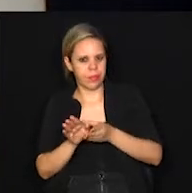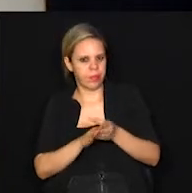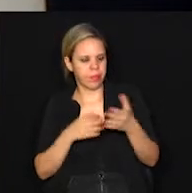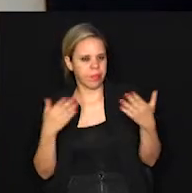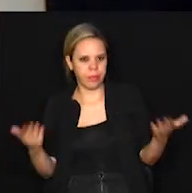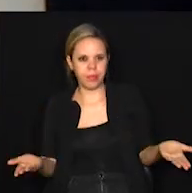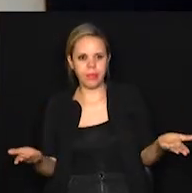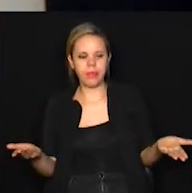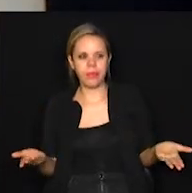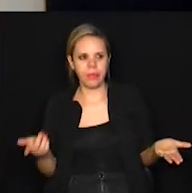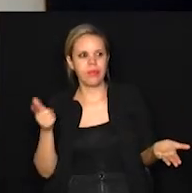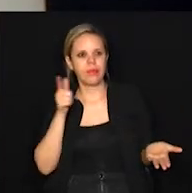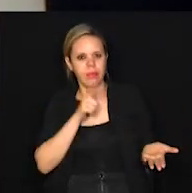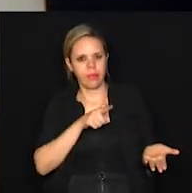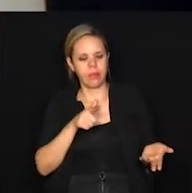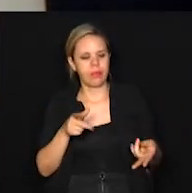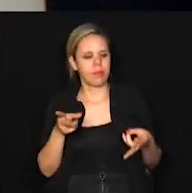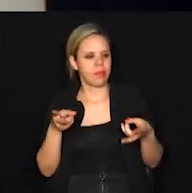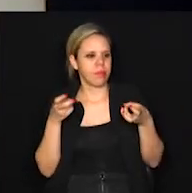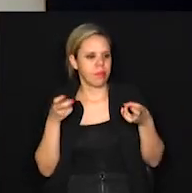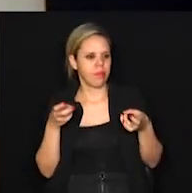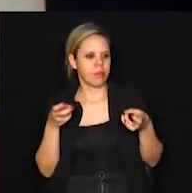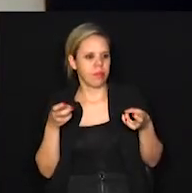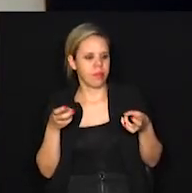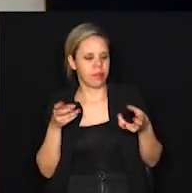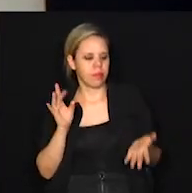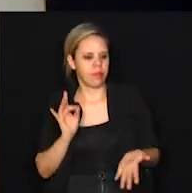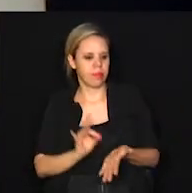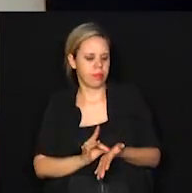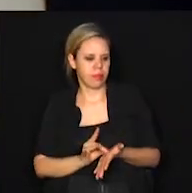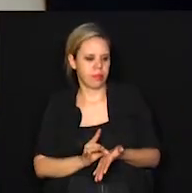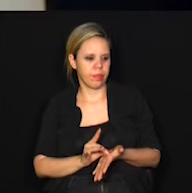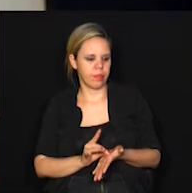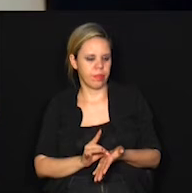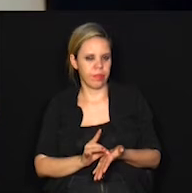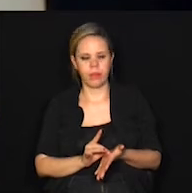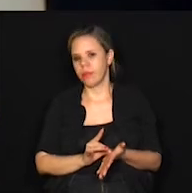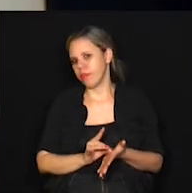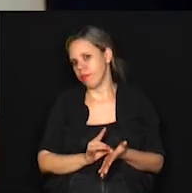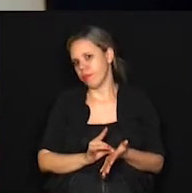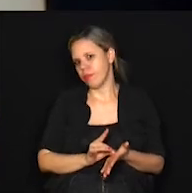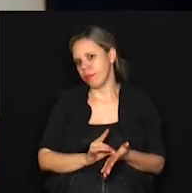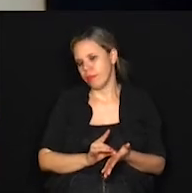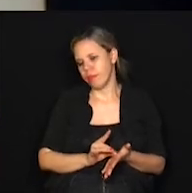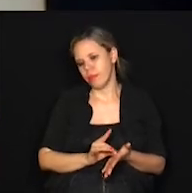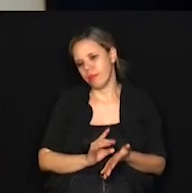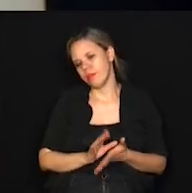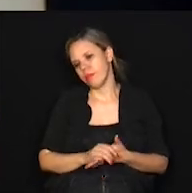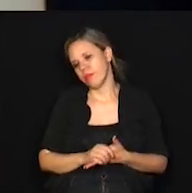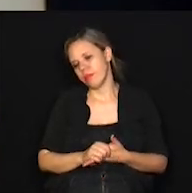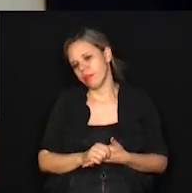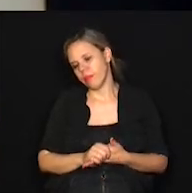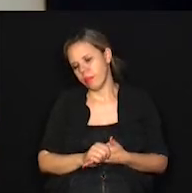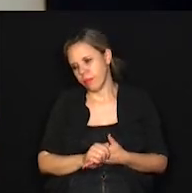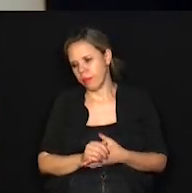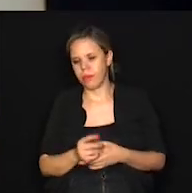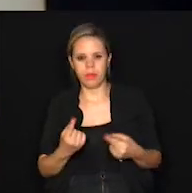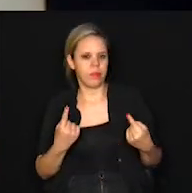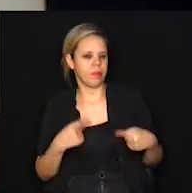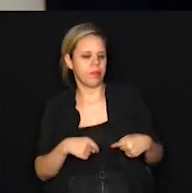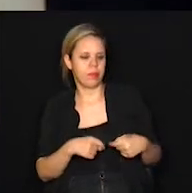nós, pais e mães da Escola Padre Francisco Silva, na sua grande maioria, somos contra